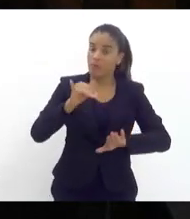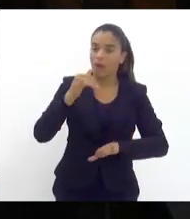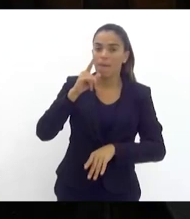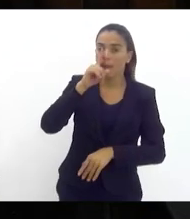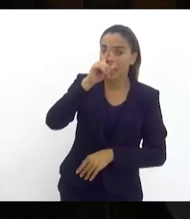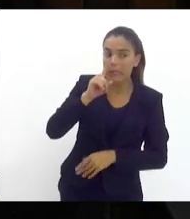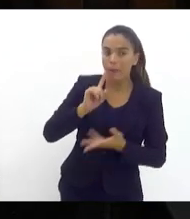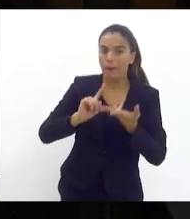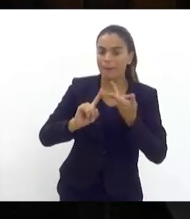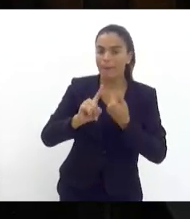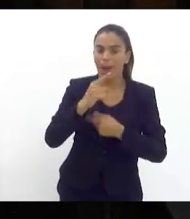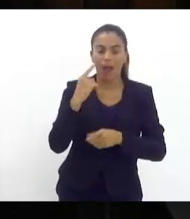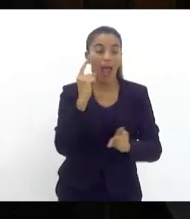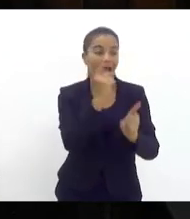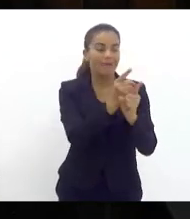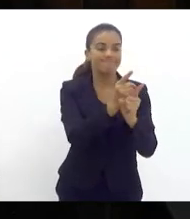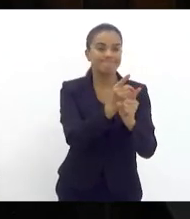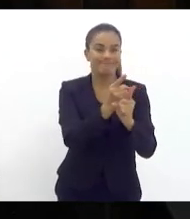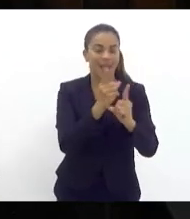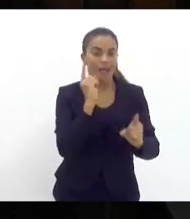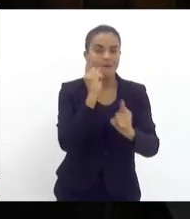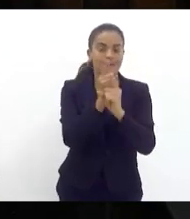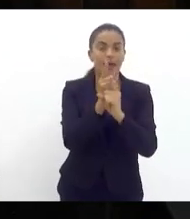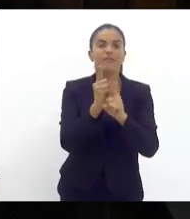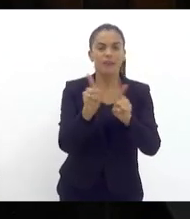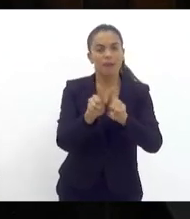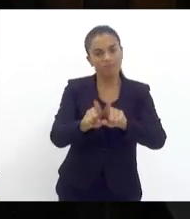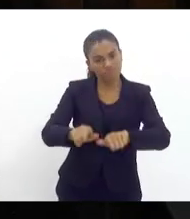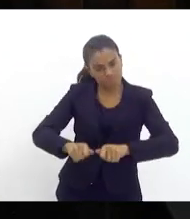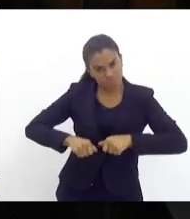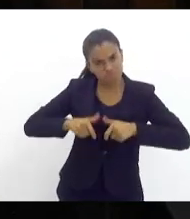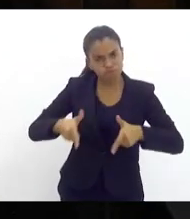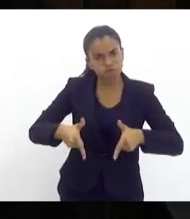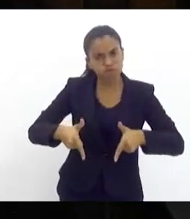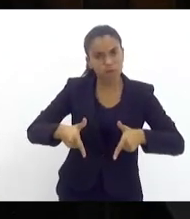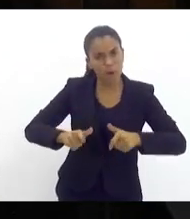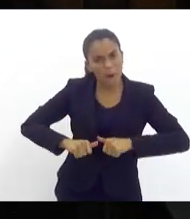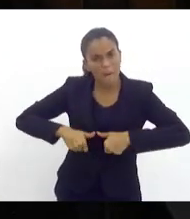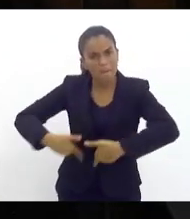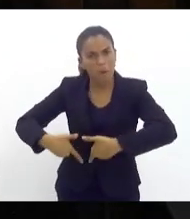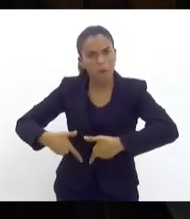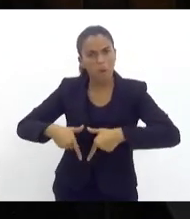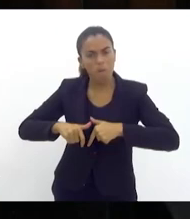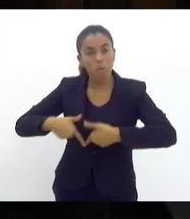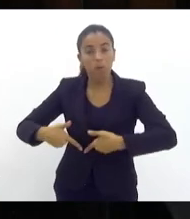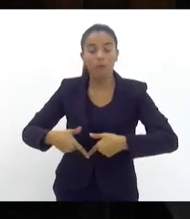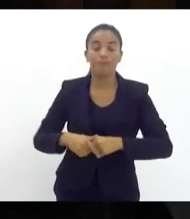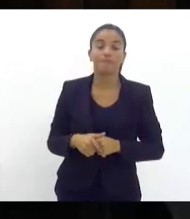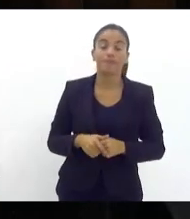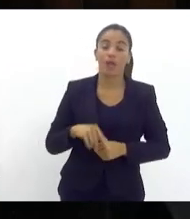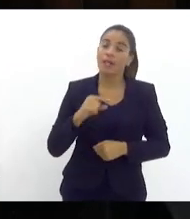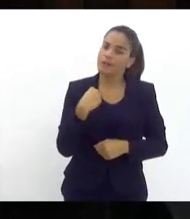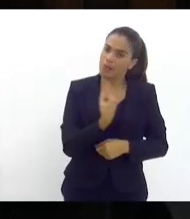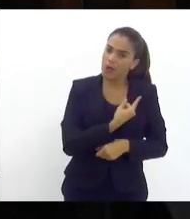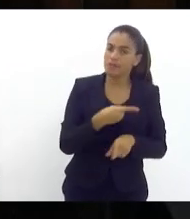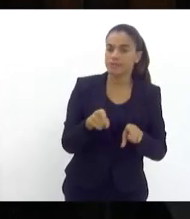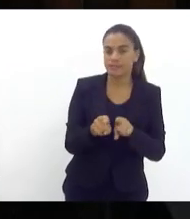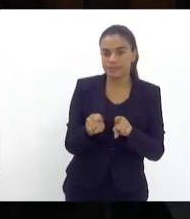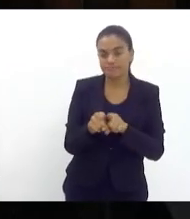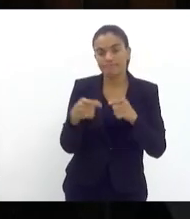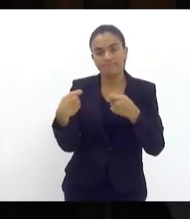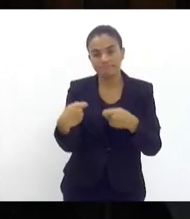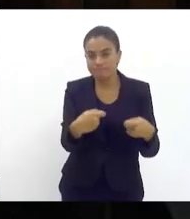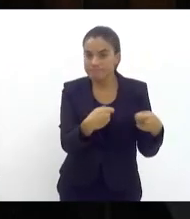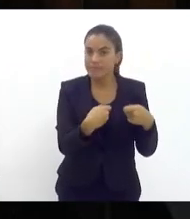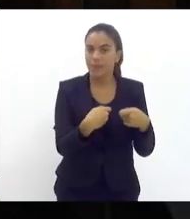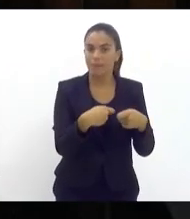A identificarem e reagir as situações de risco nós Além disso devemos